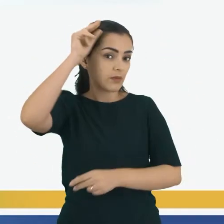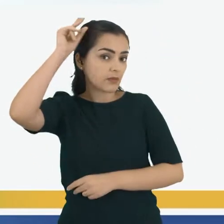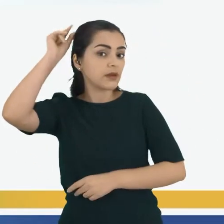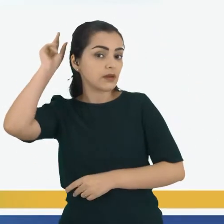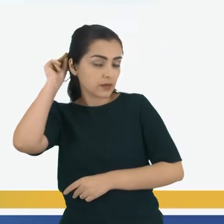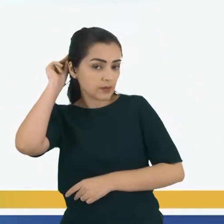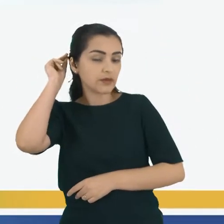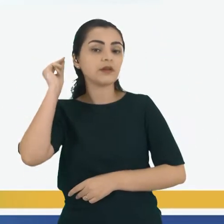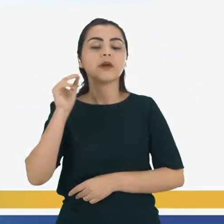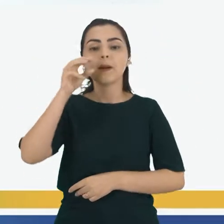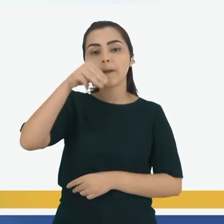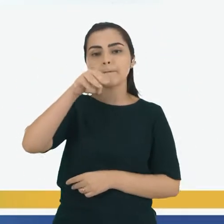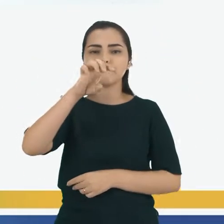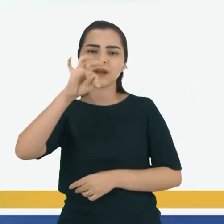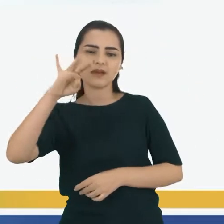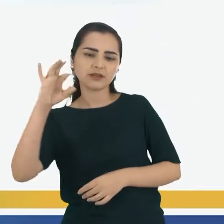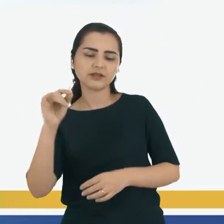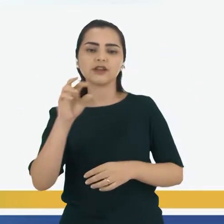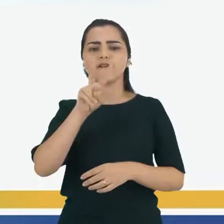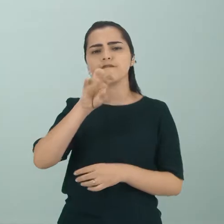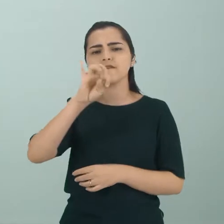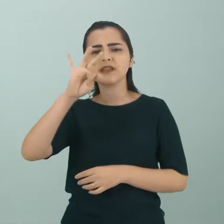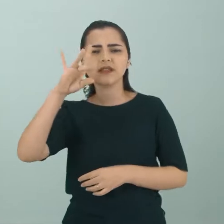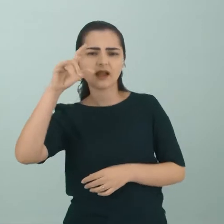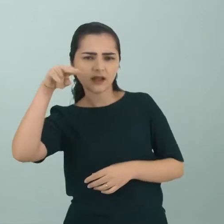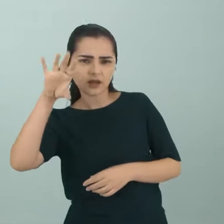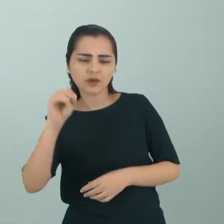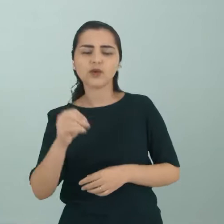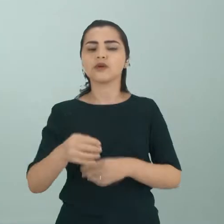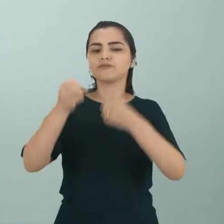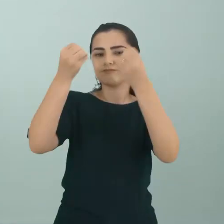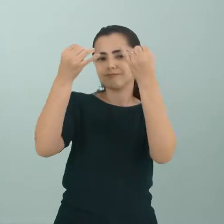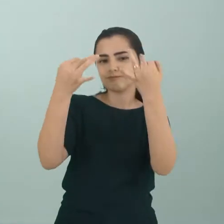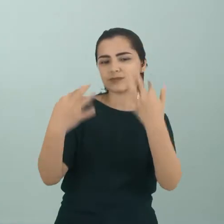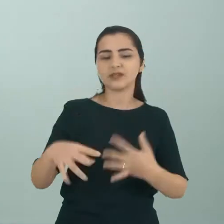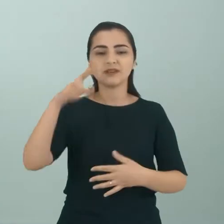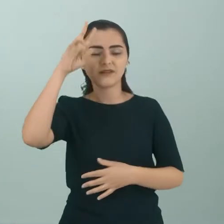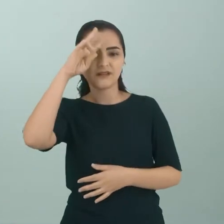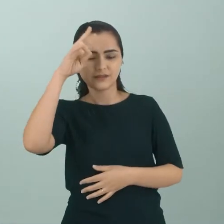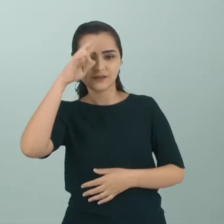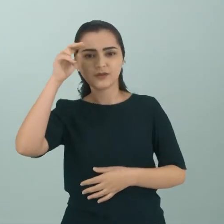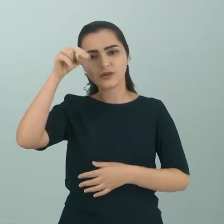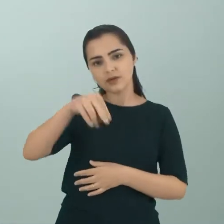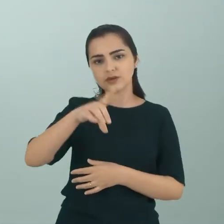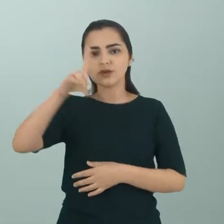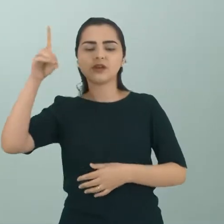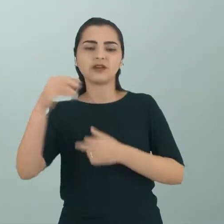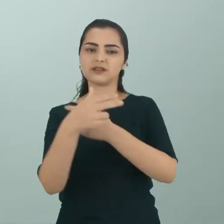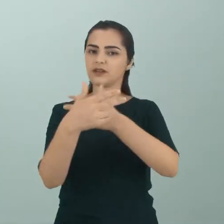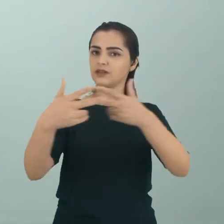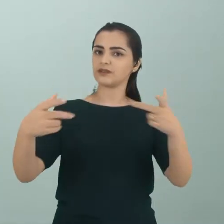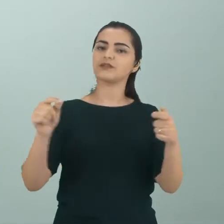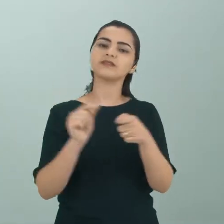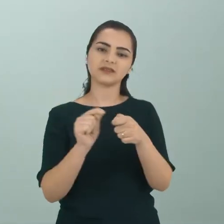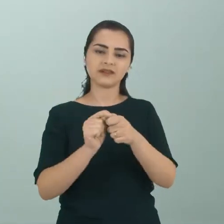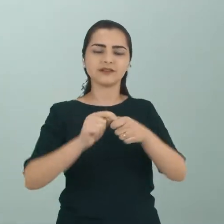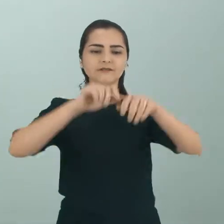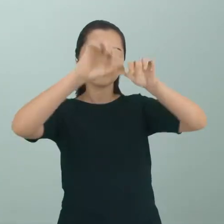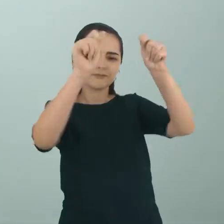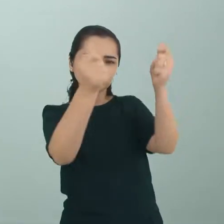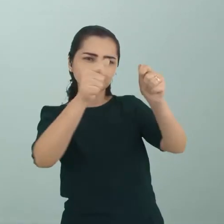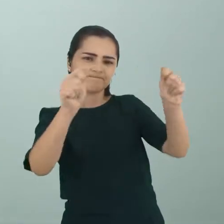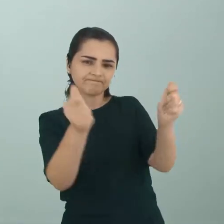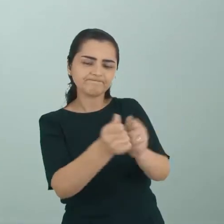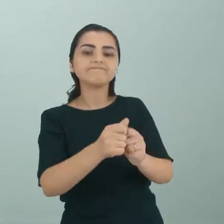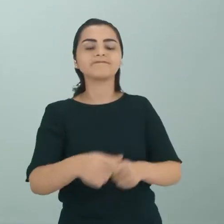Mestre Vitalino, gente, conta a história do Nordeste através das suas peças. E uma curiosidade,